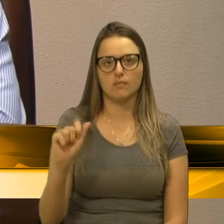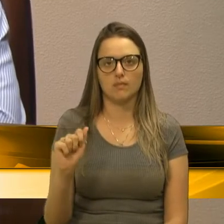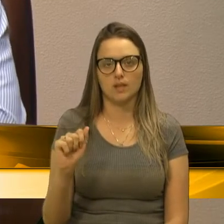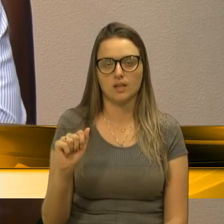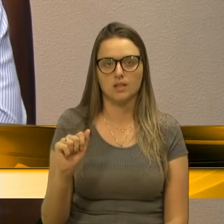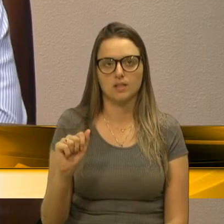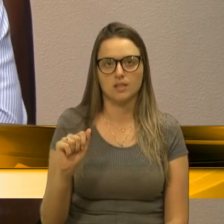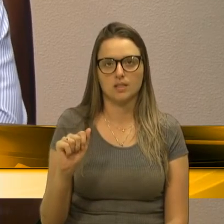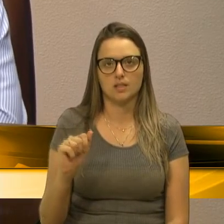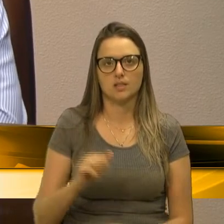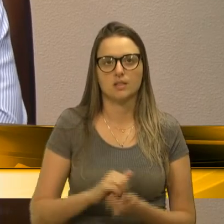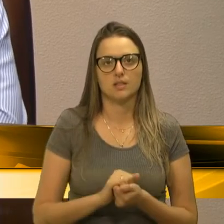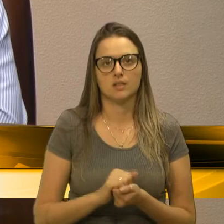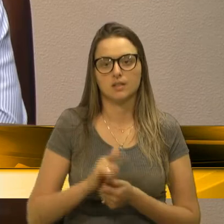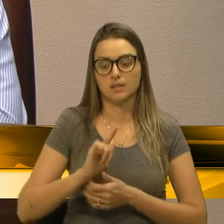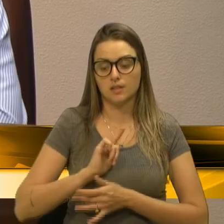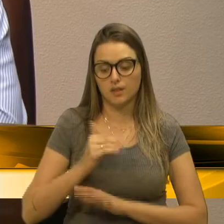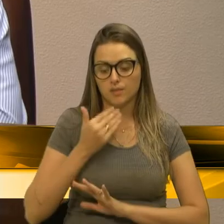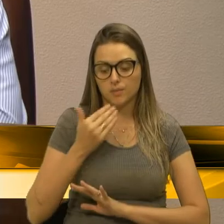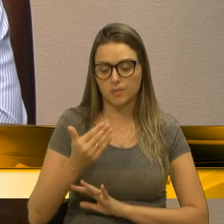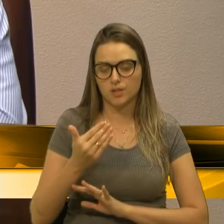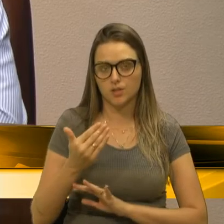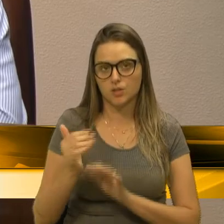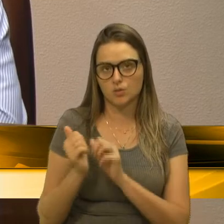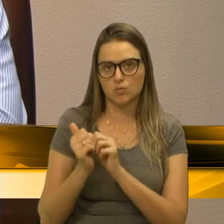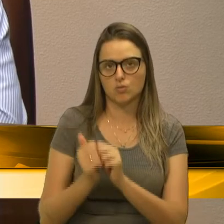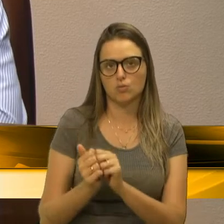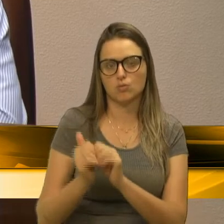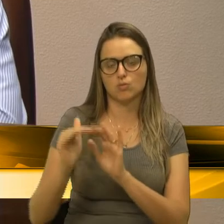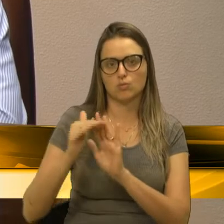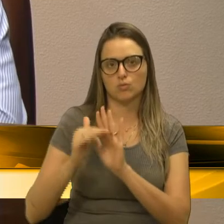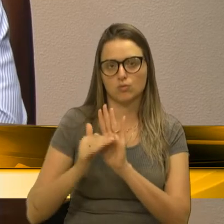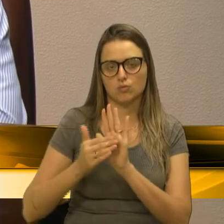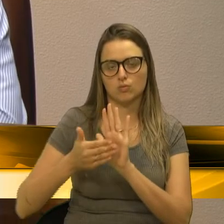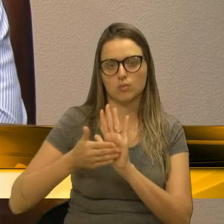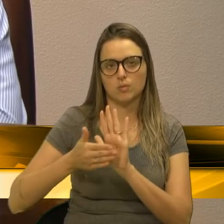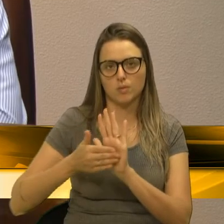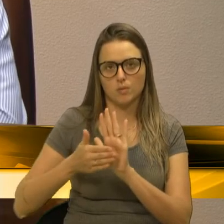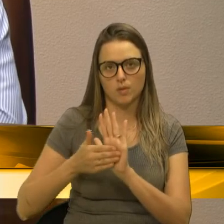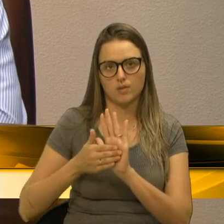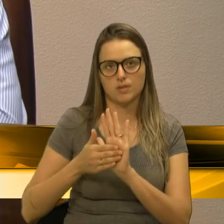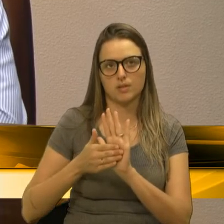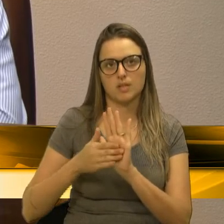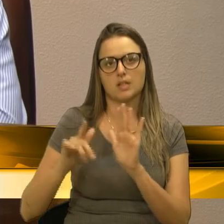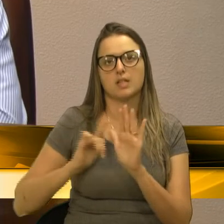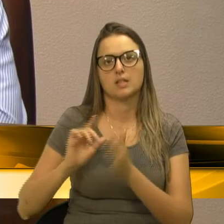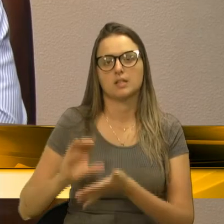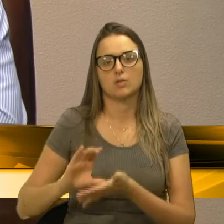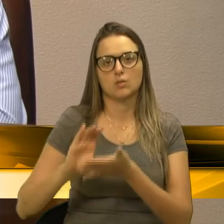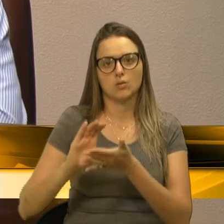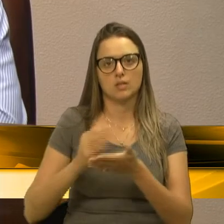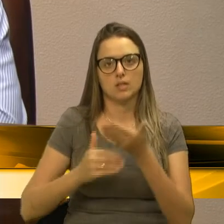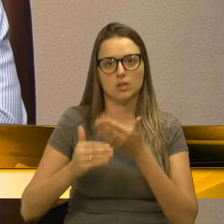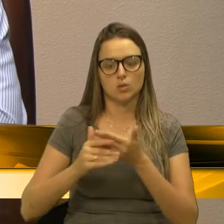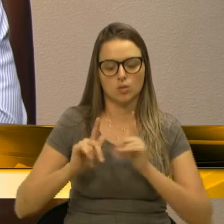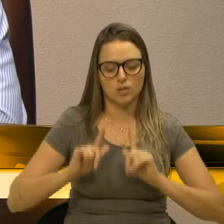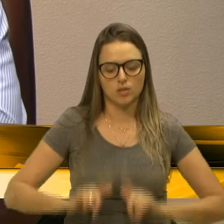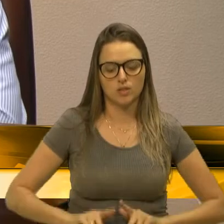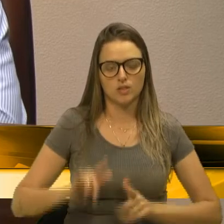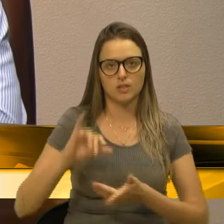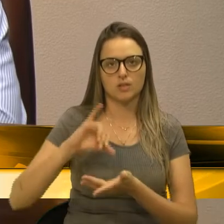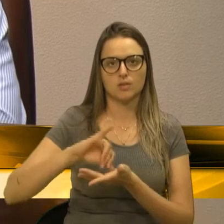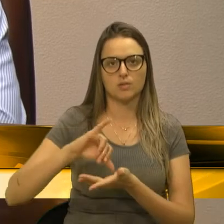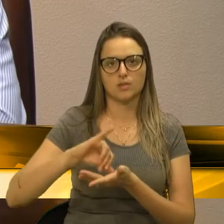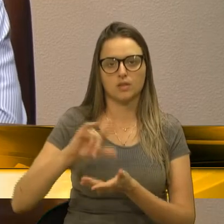conselheira, houve pedido de inclusão em pauta para apresentar ao Conselho a respeito da gestão da UPA Centro?